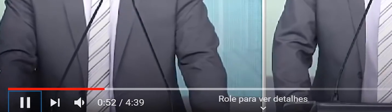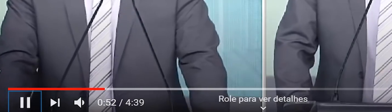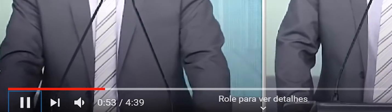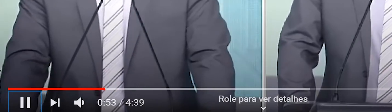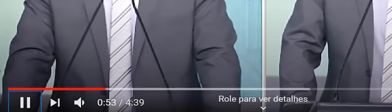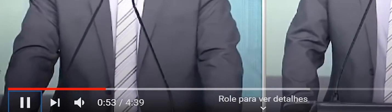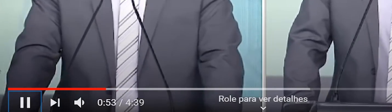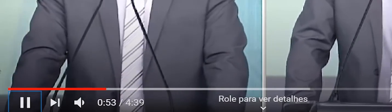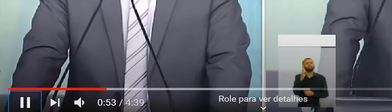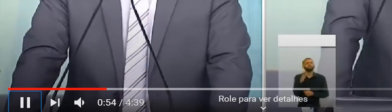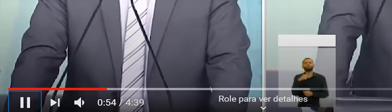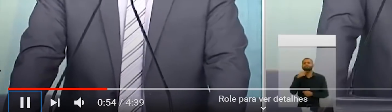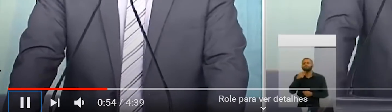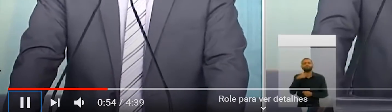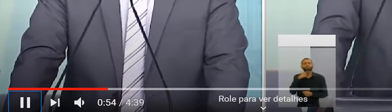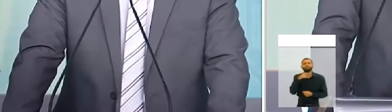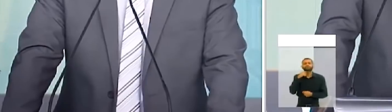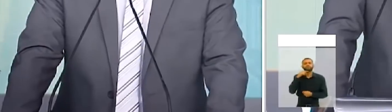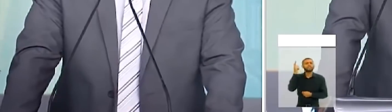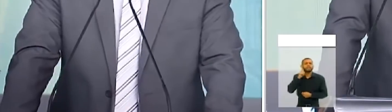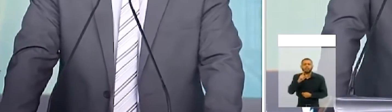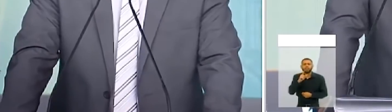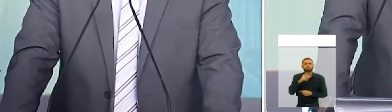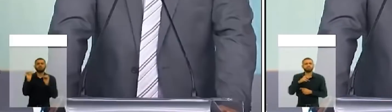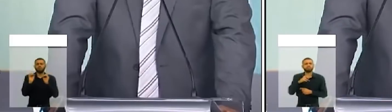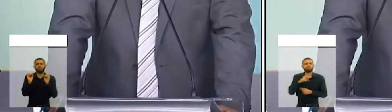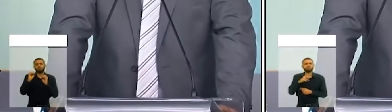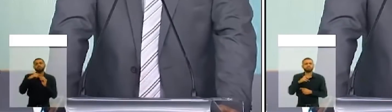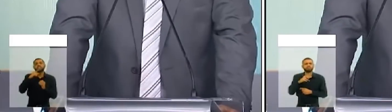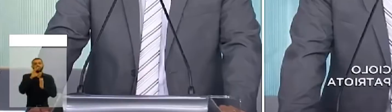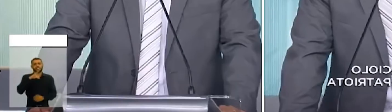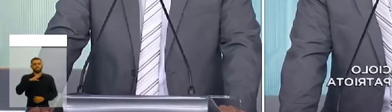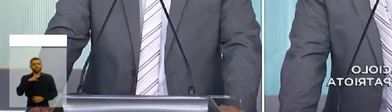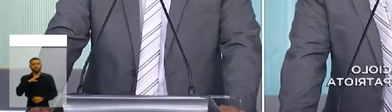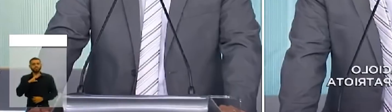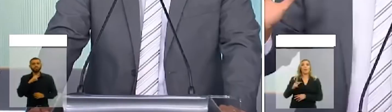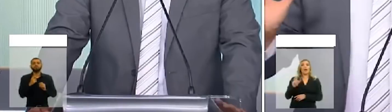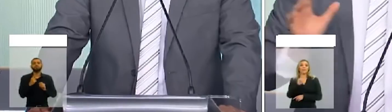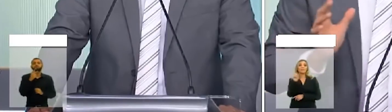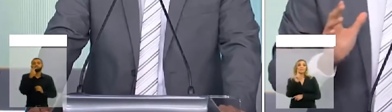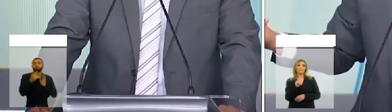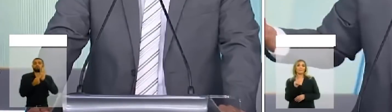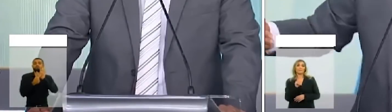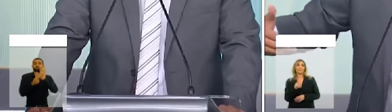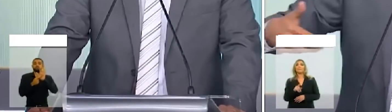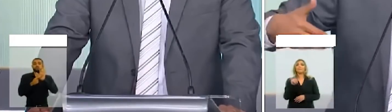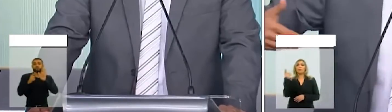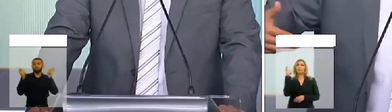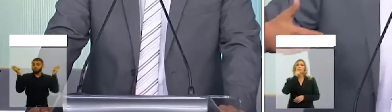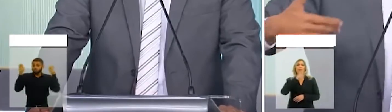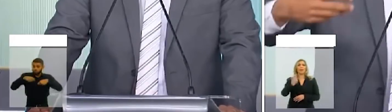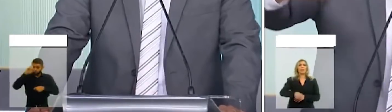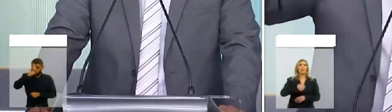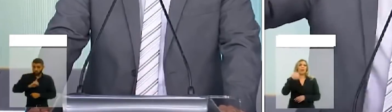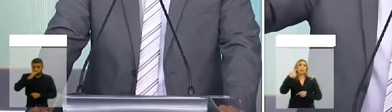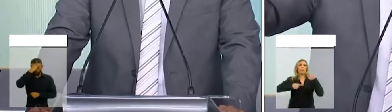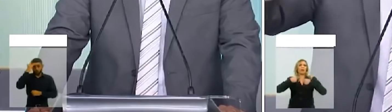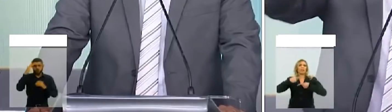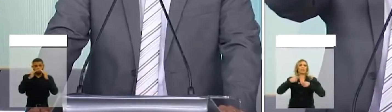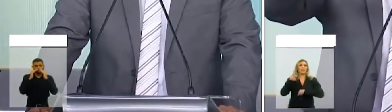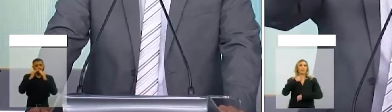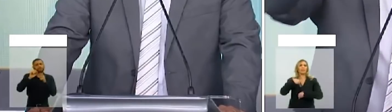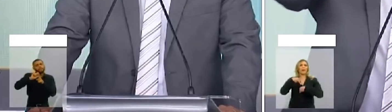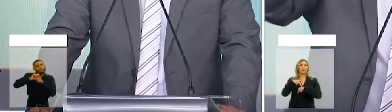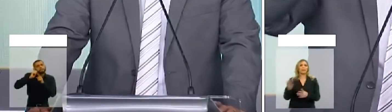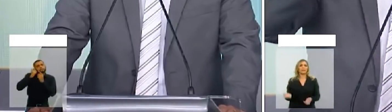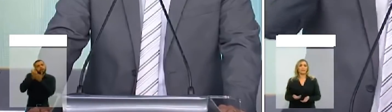Satanás contra a nação brasileira. Ninguém acreditava na vitória. Quem ganhou? Quem ganhou? Quem a ganhou? Senhora. Agora, o cenário político do nosso país... E